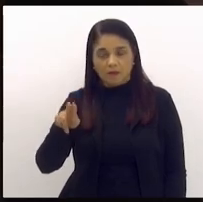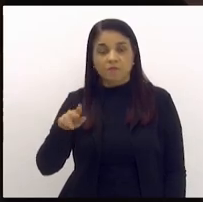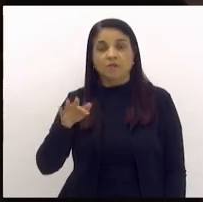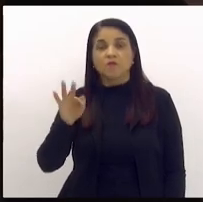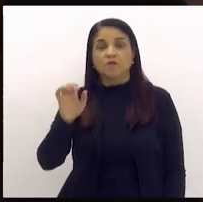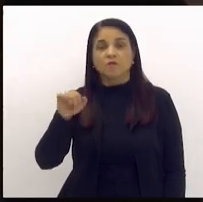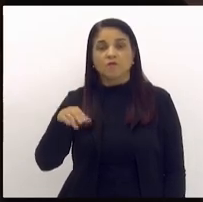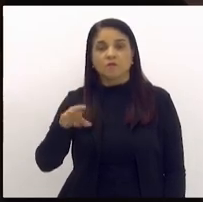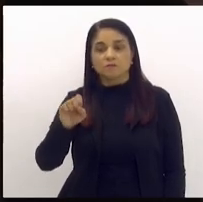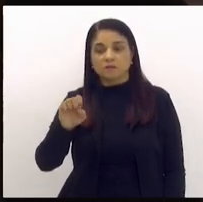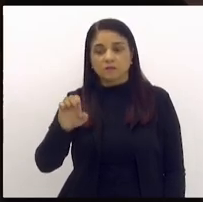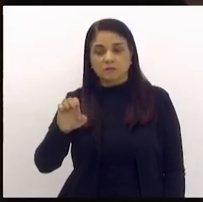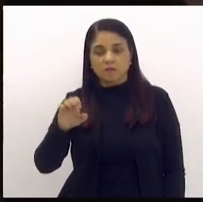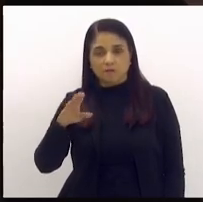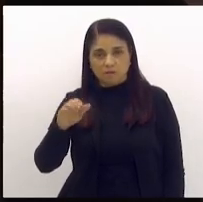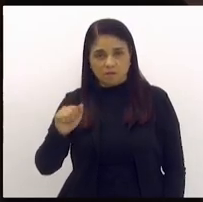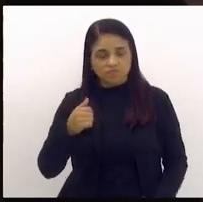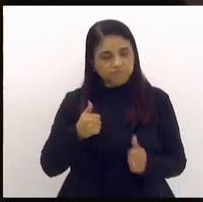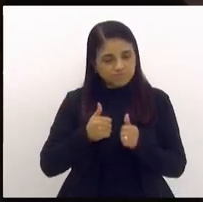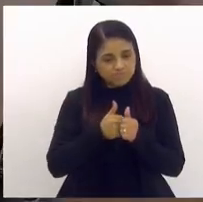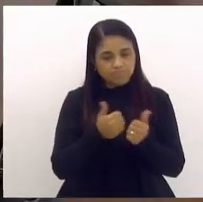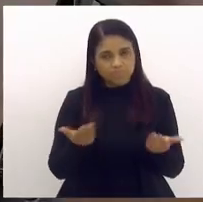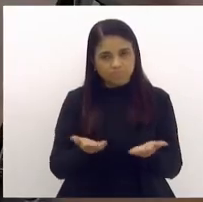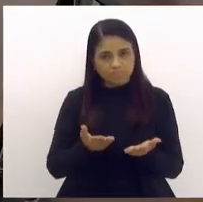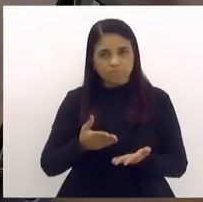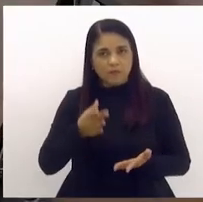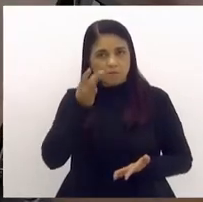acompanhando a sessão, a quem eu saúdo e